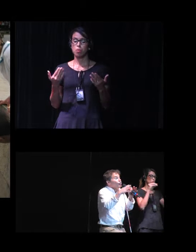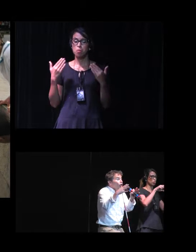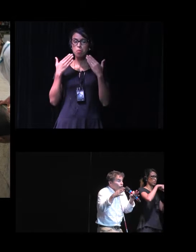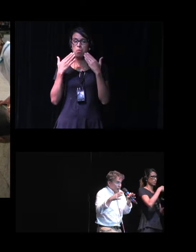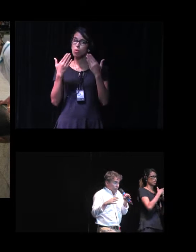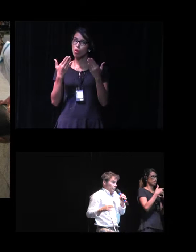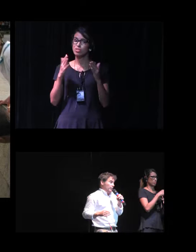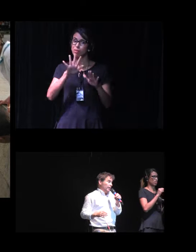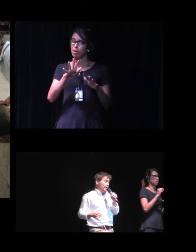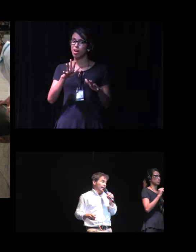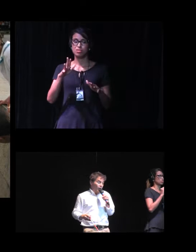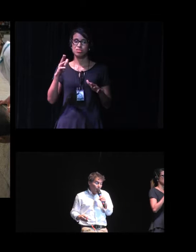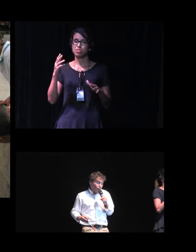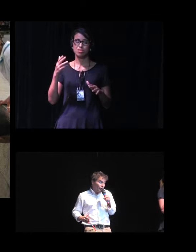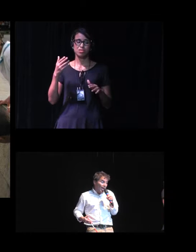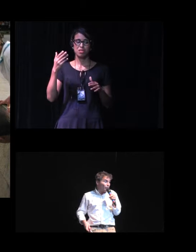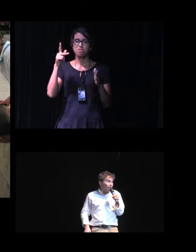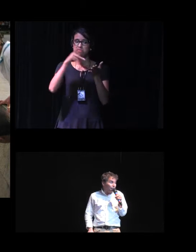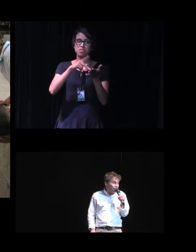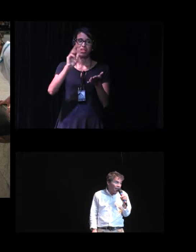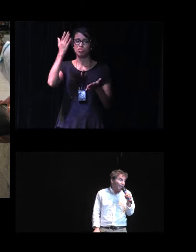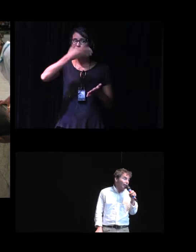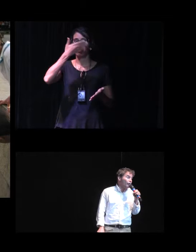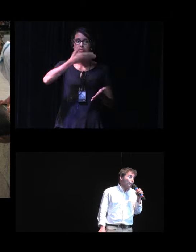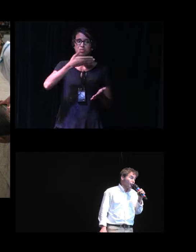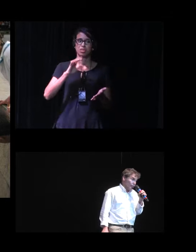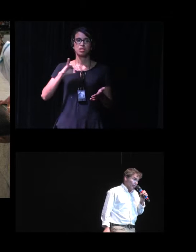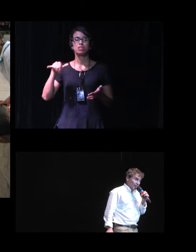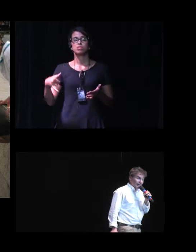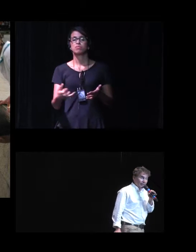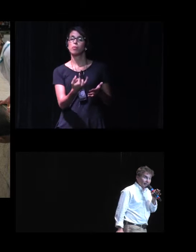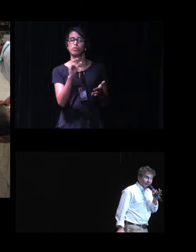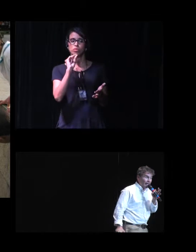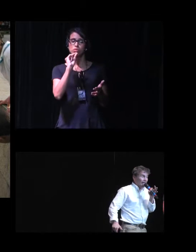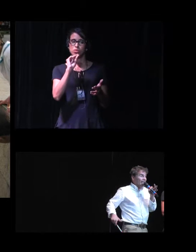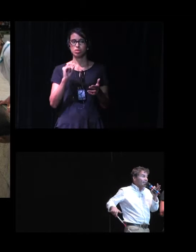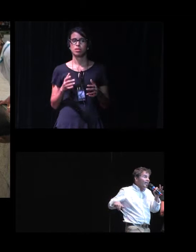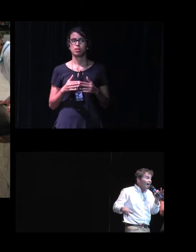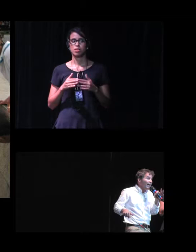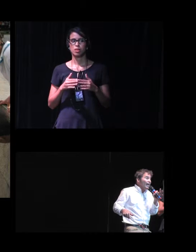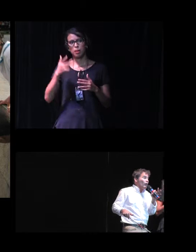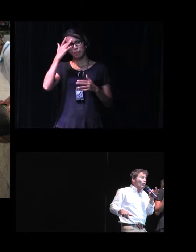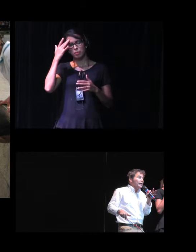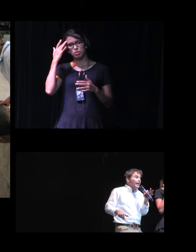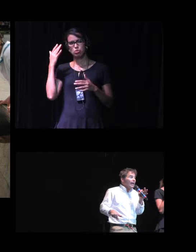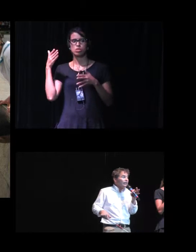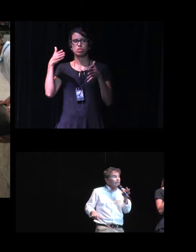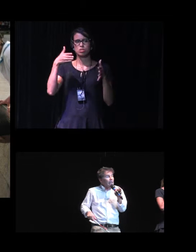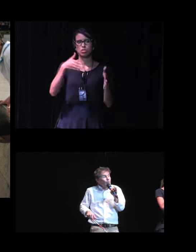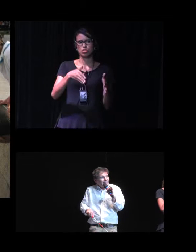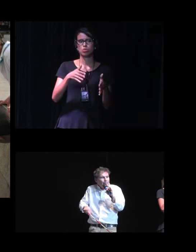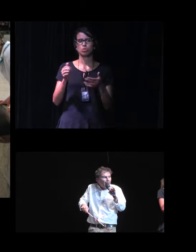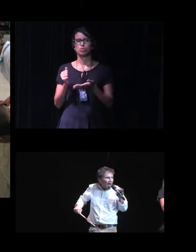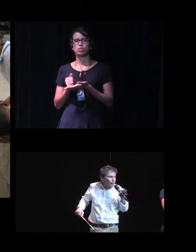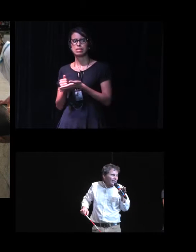essa ilusão de oportunidade, porque fisicamente é uma ilusão, as pessoas chegam e o que encontram